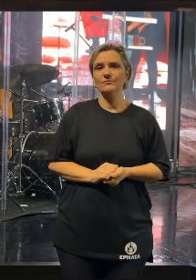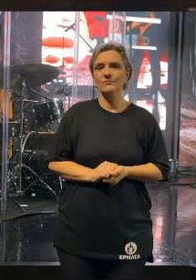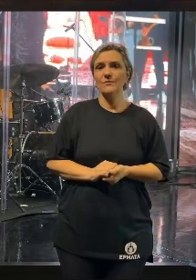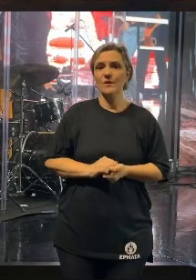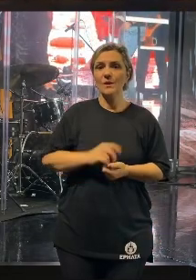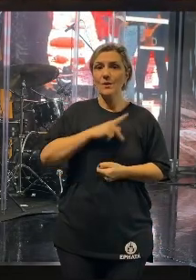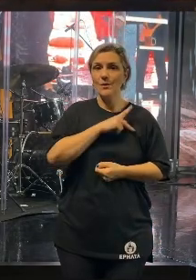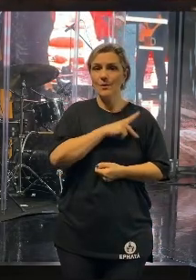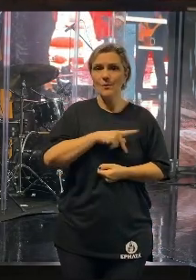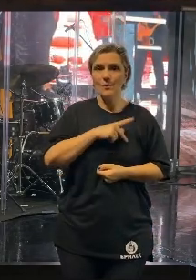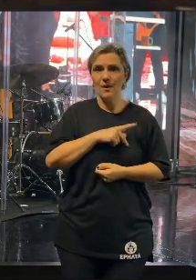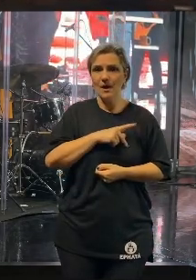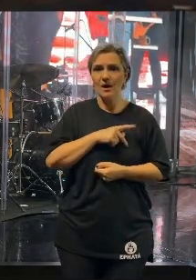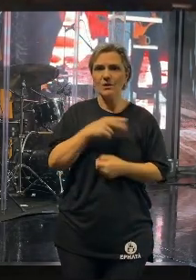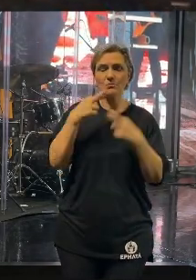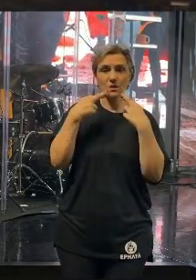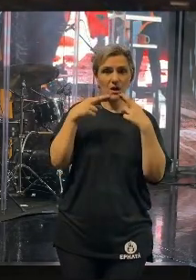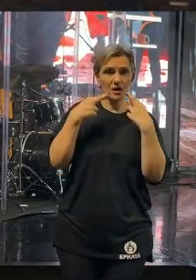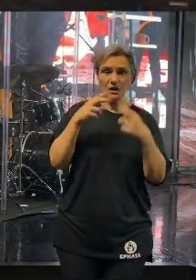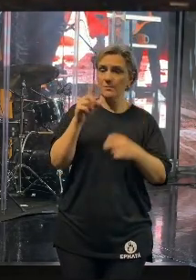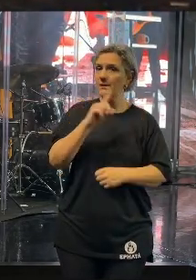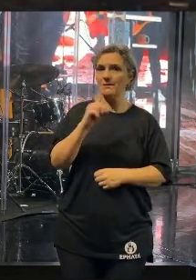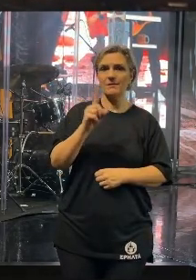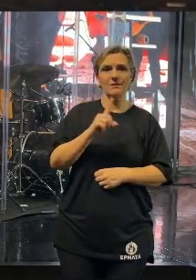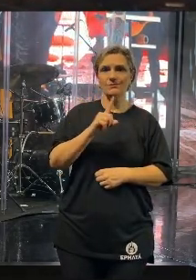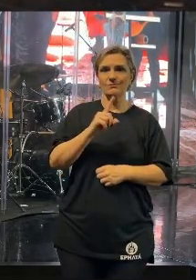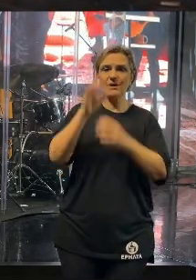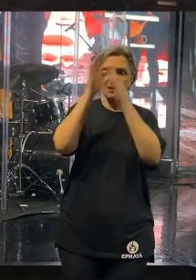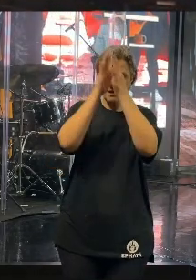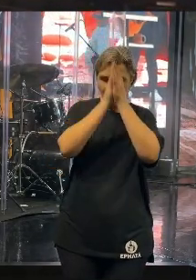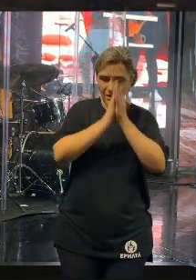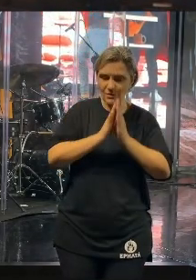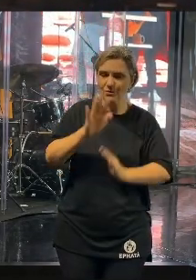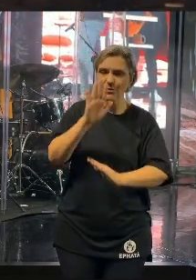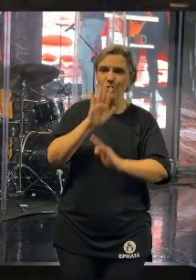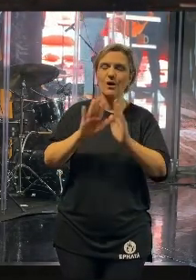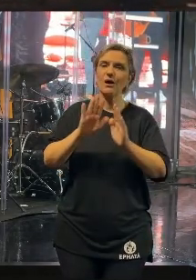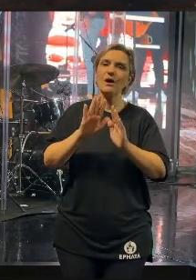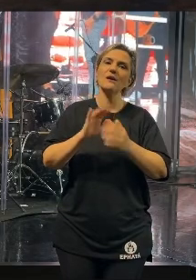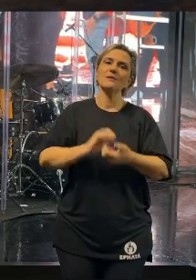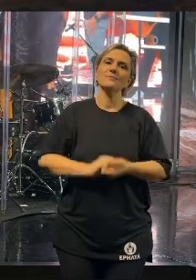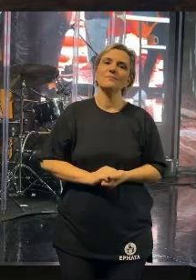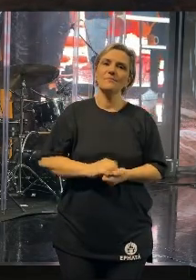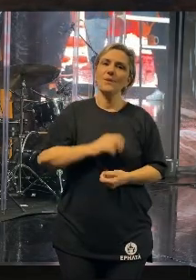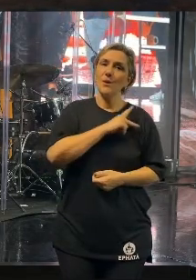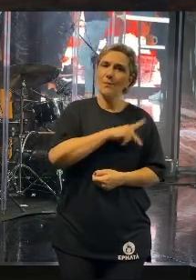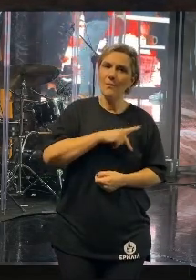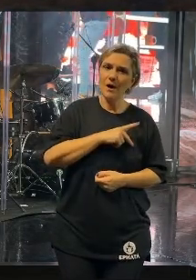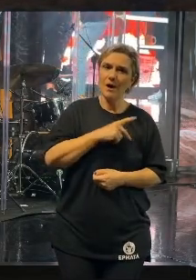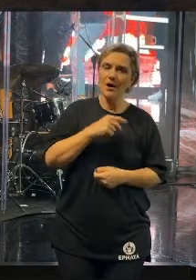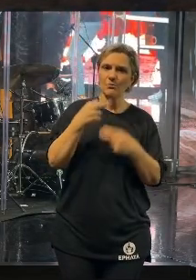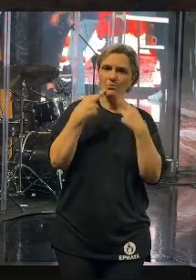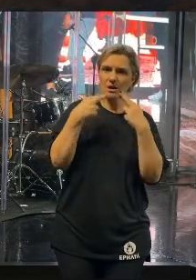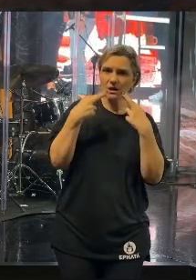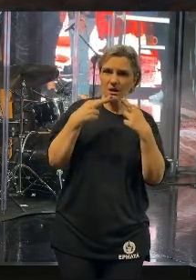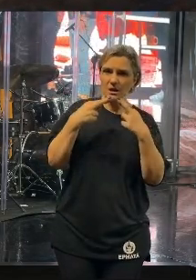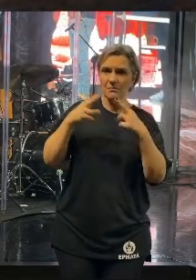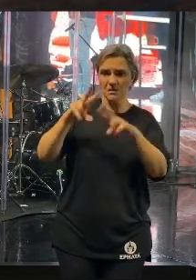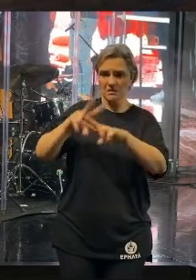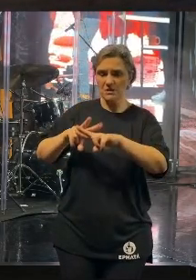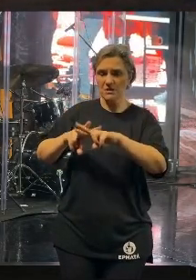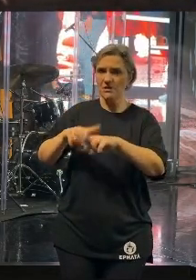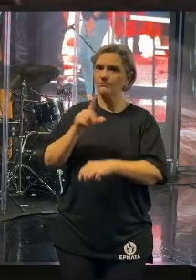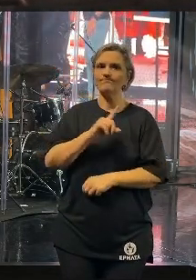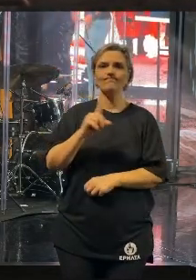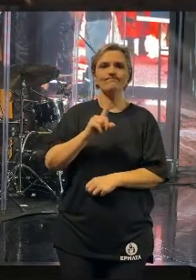Paulo lamenta, sim ou não? Não, ele adora. Paulo murmura na prisão, sim ou não? Não, ele adora.